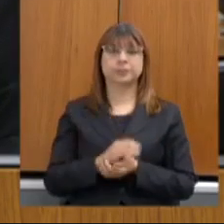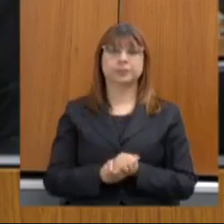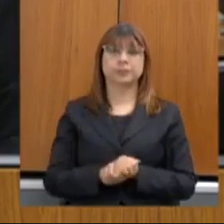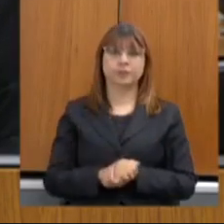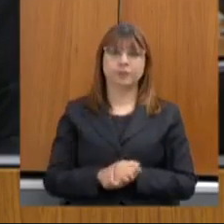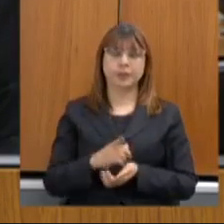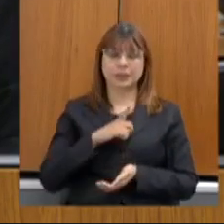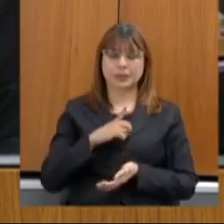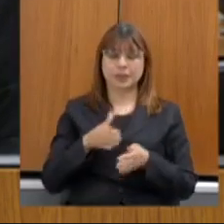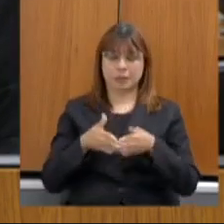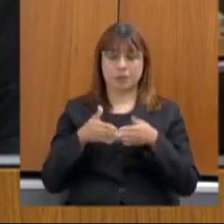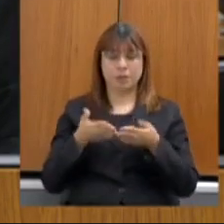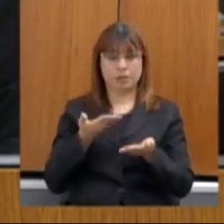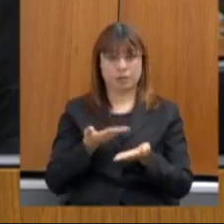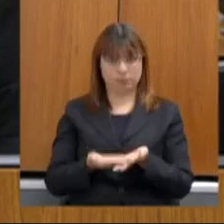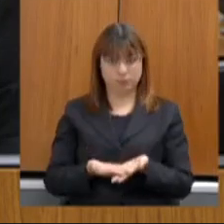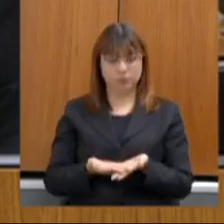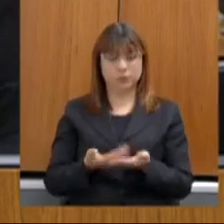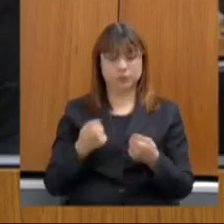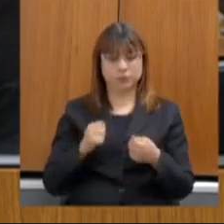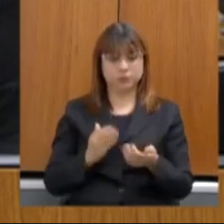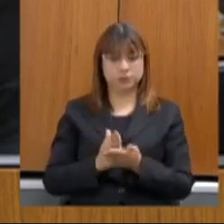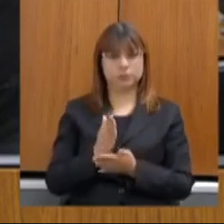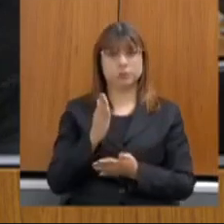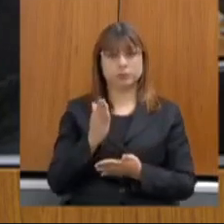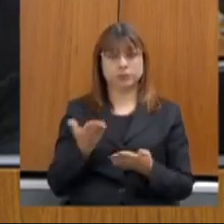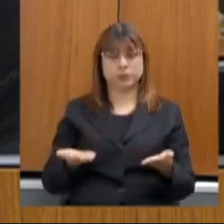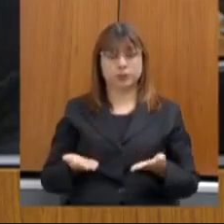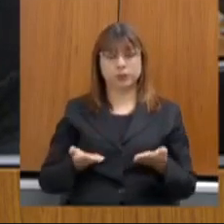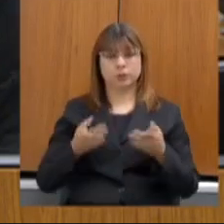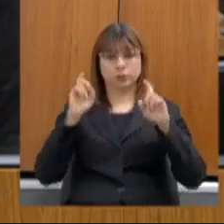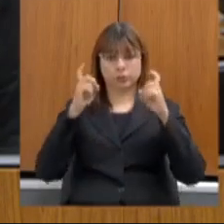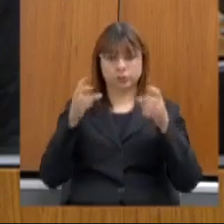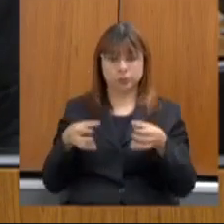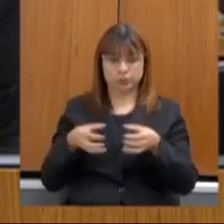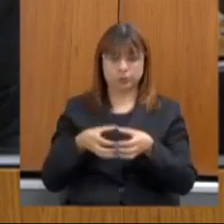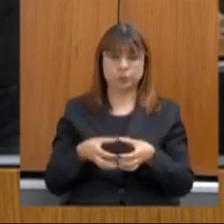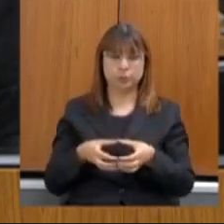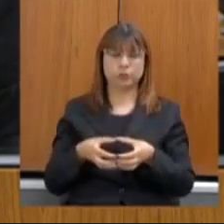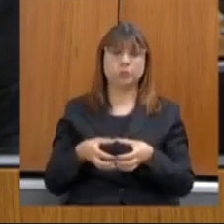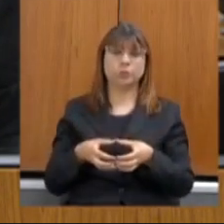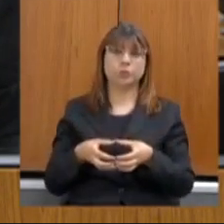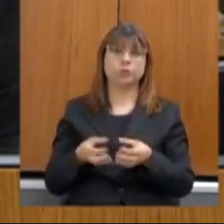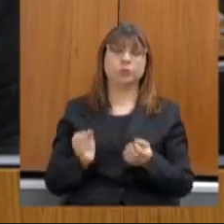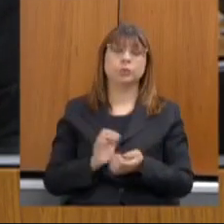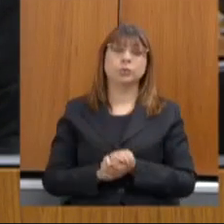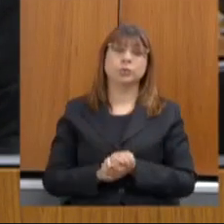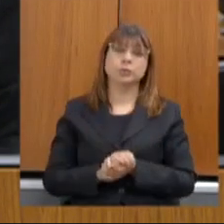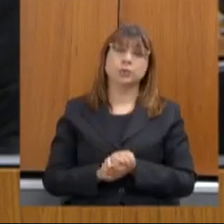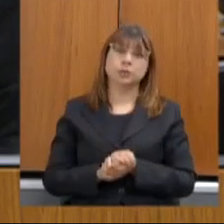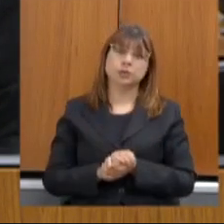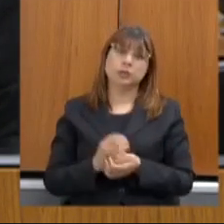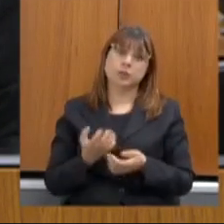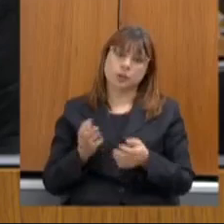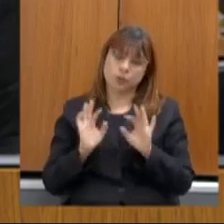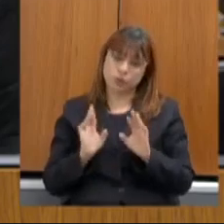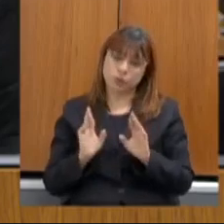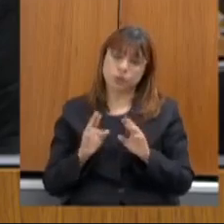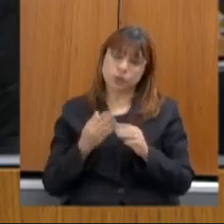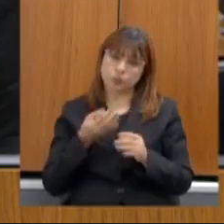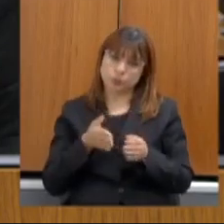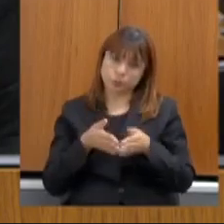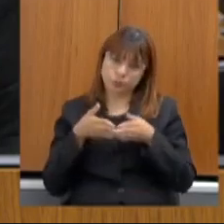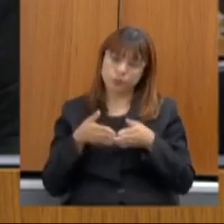que nós temos alguns requerimentos a serem aprovados desta reunião conjunta e gostaria muito de contar com a compreensão de todos